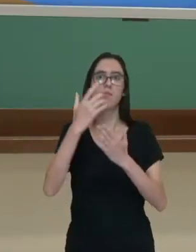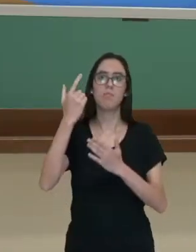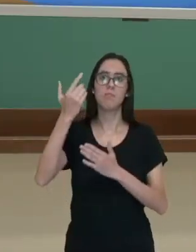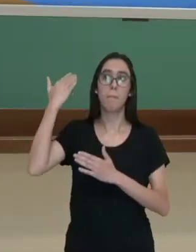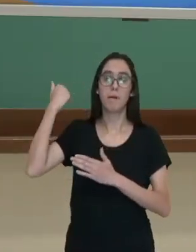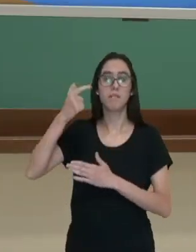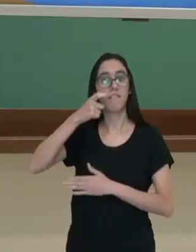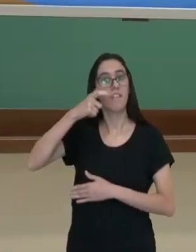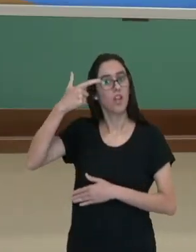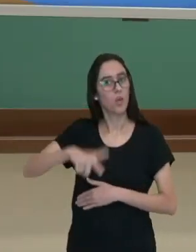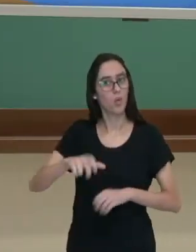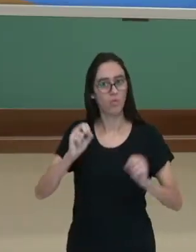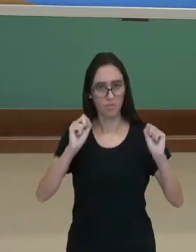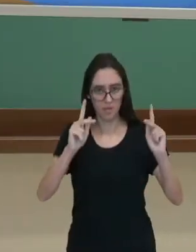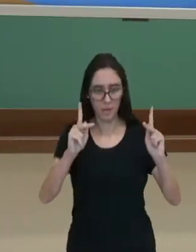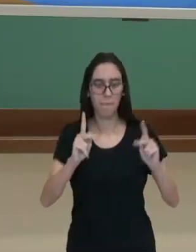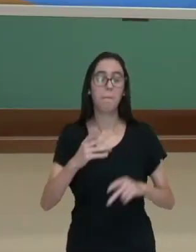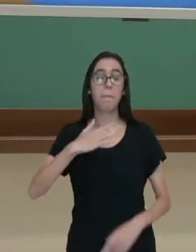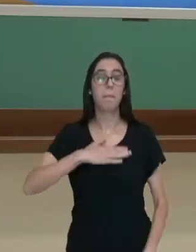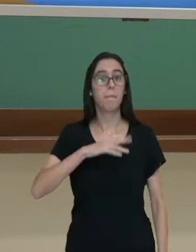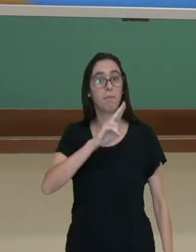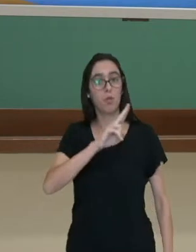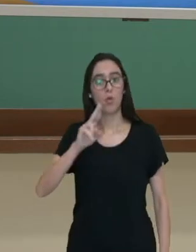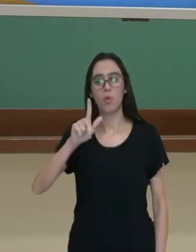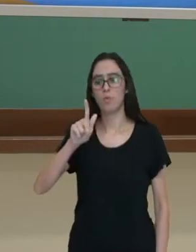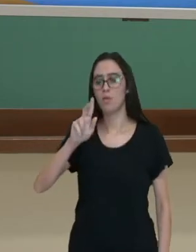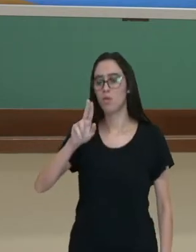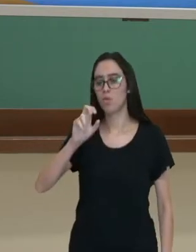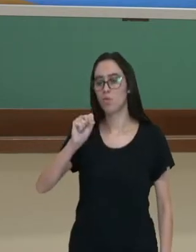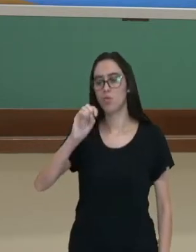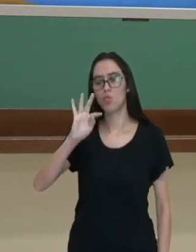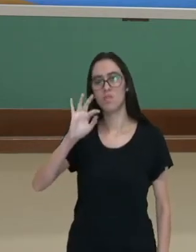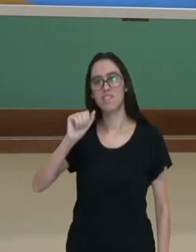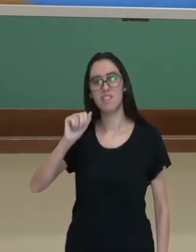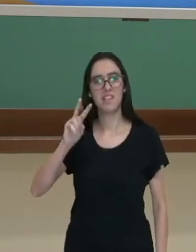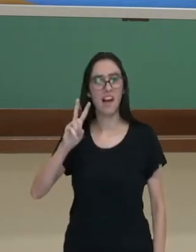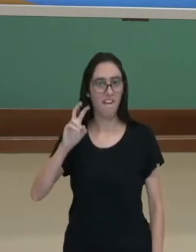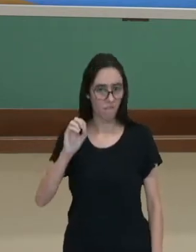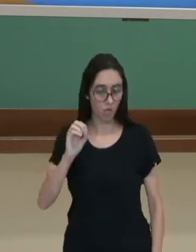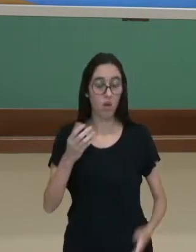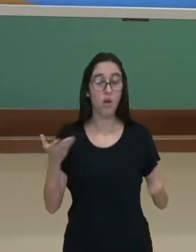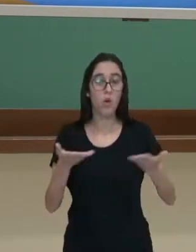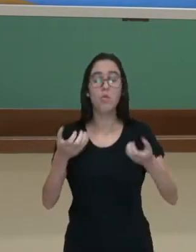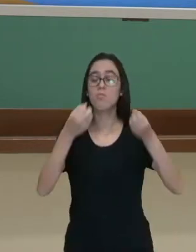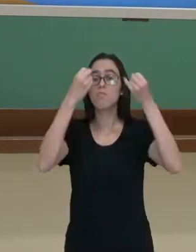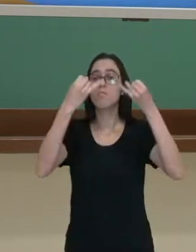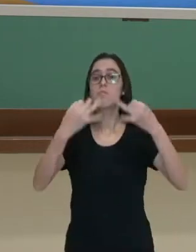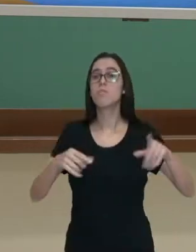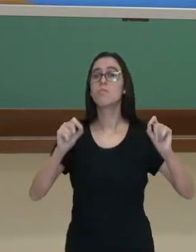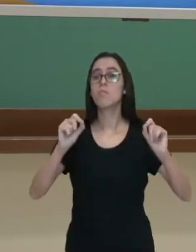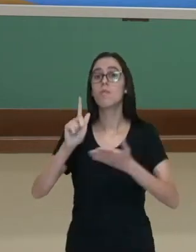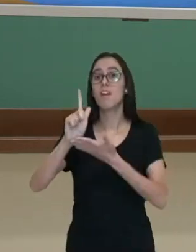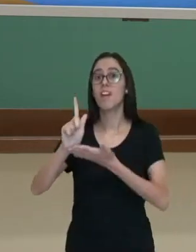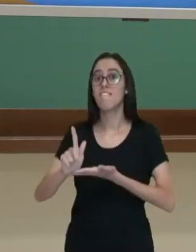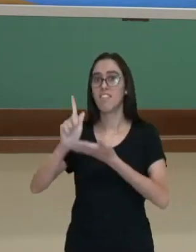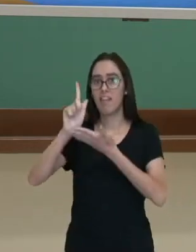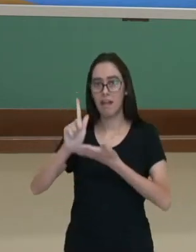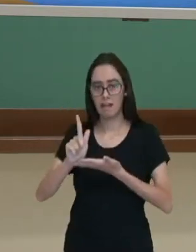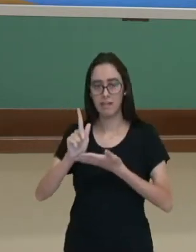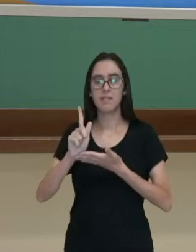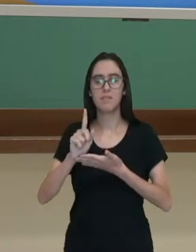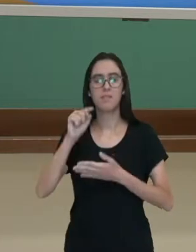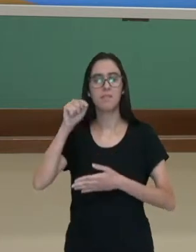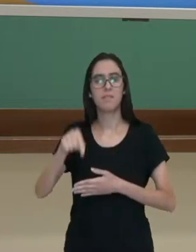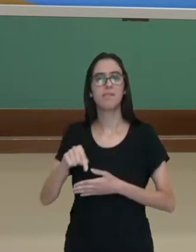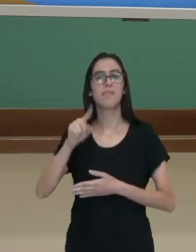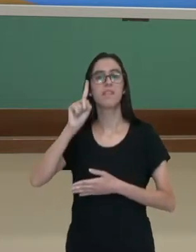Gustavo Treveli e hoje nós vamos falar sobre ela, a magia, a velha conhecida gravidade. Né? Isso que essa